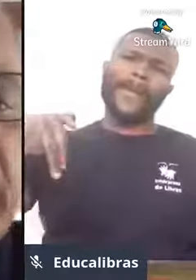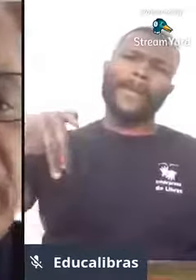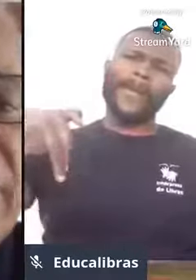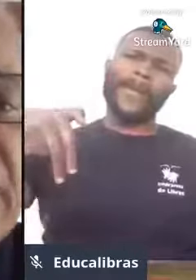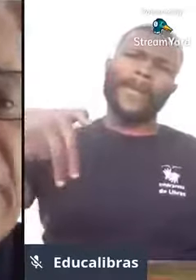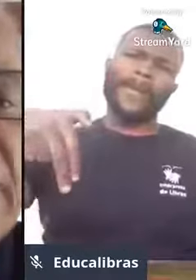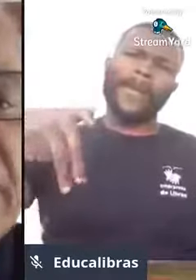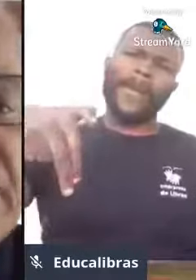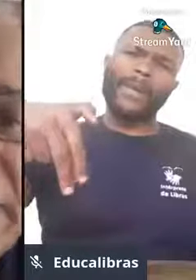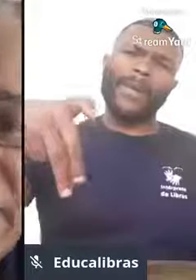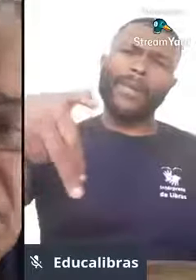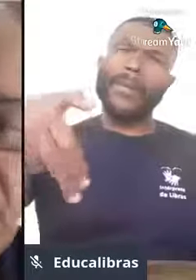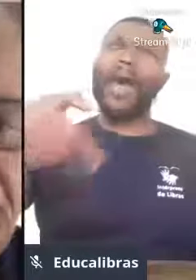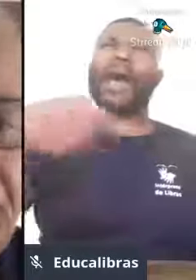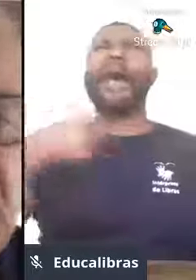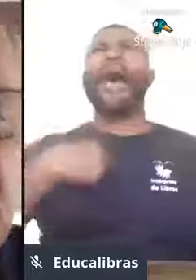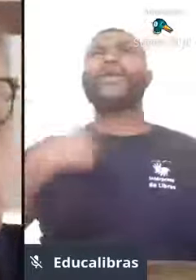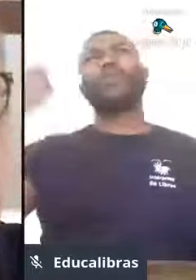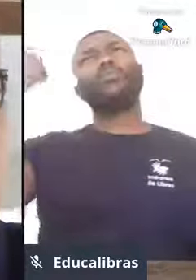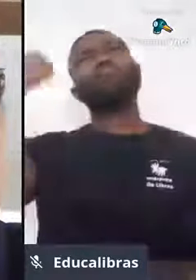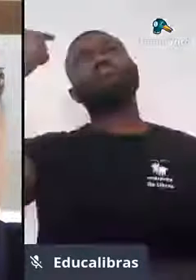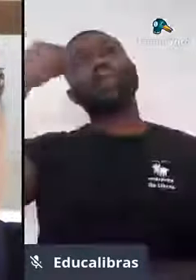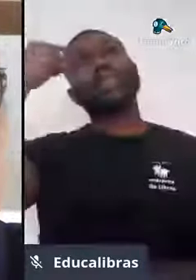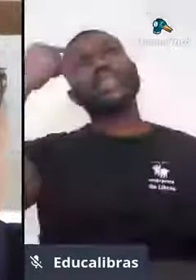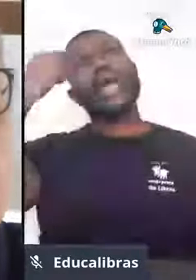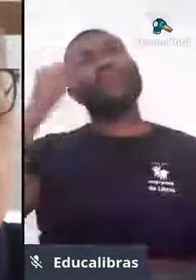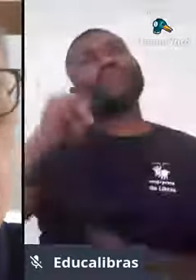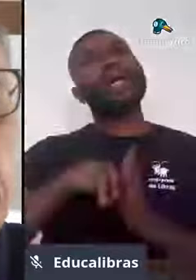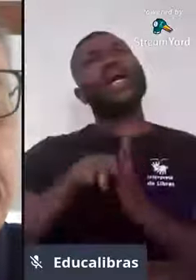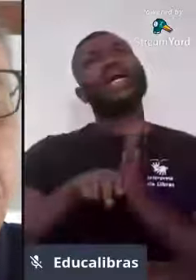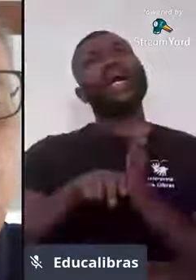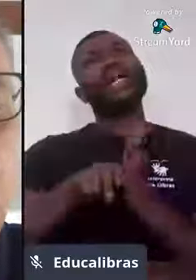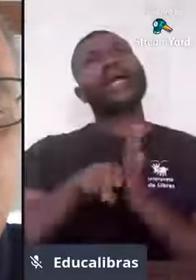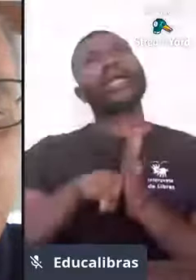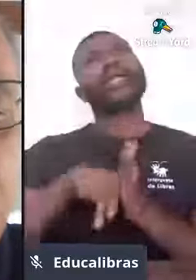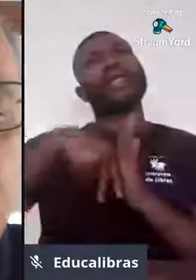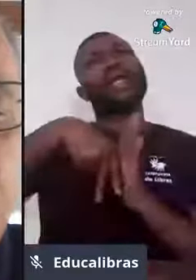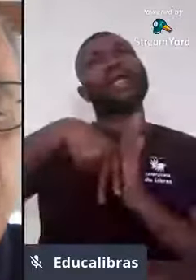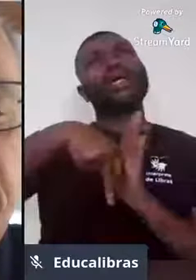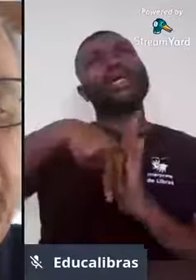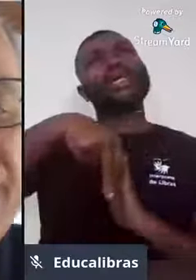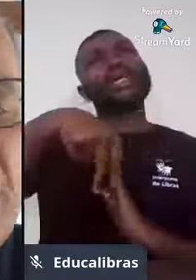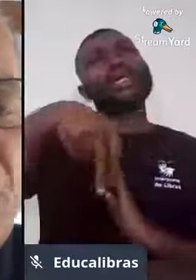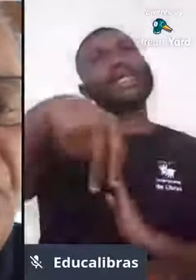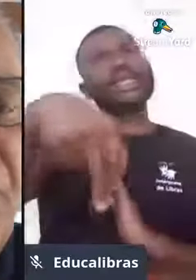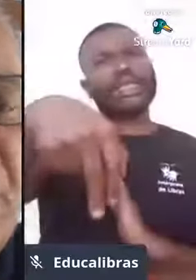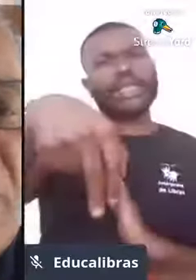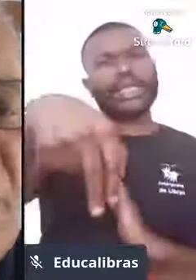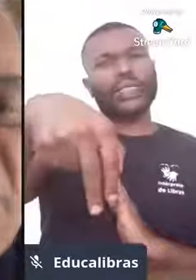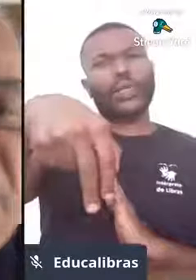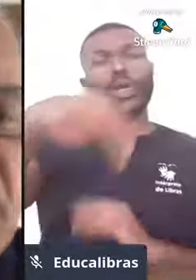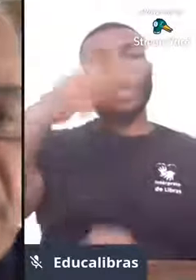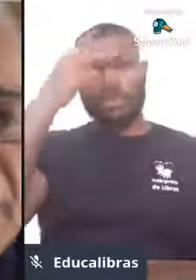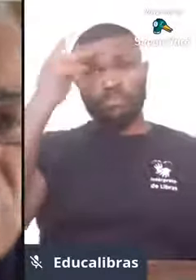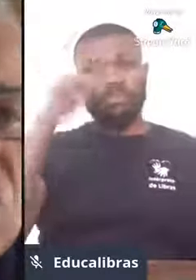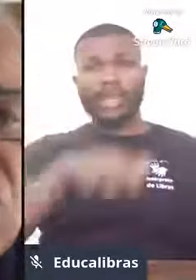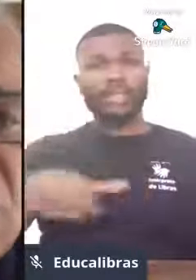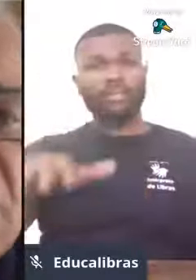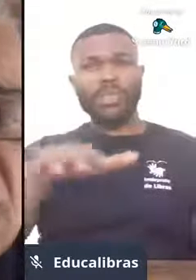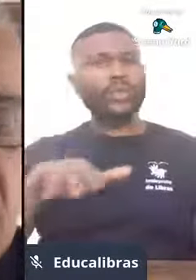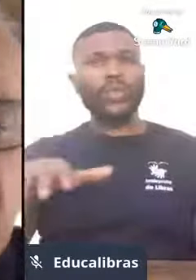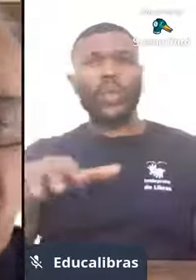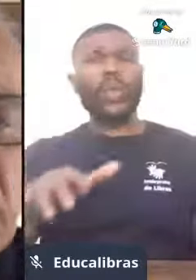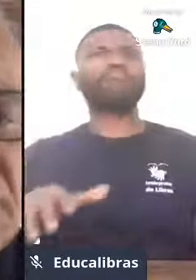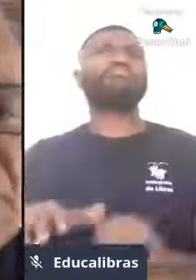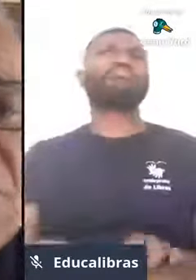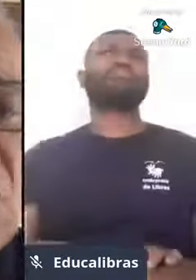vai levantar da cadeira e sair andando. E as pessoas não batiam firme em mim. Até um dia em